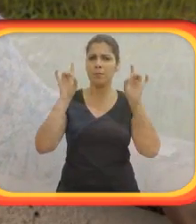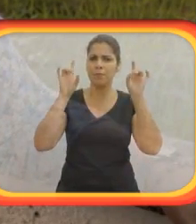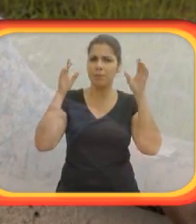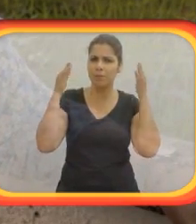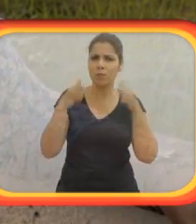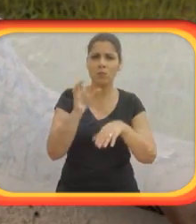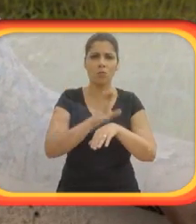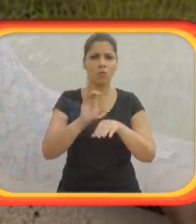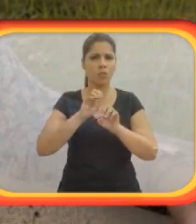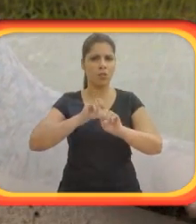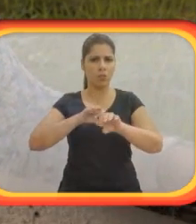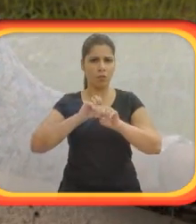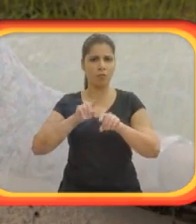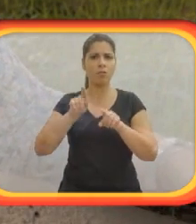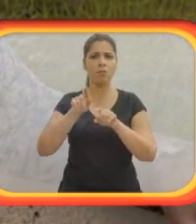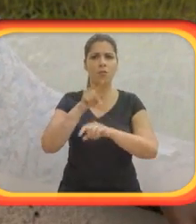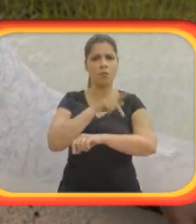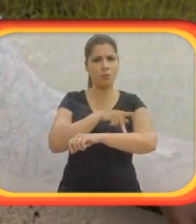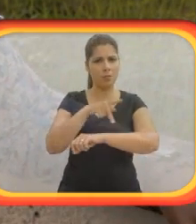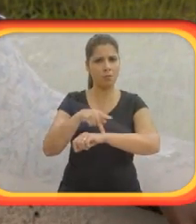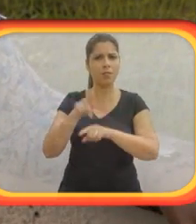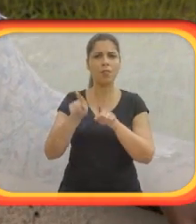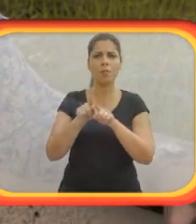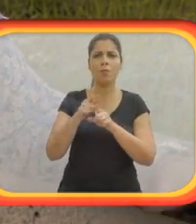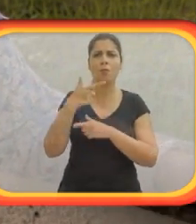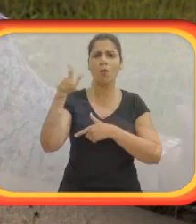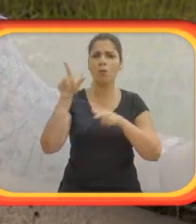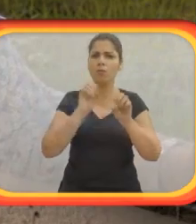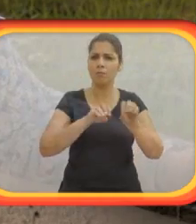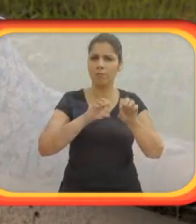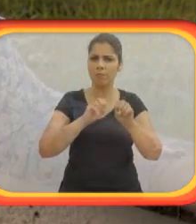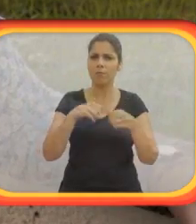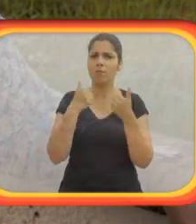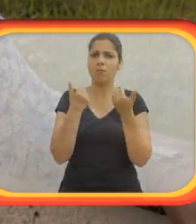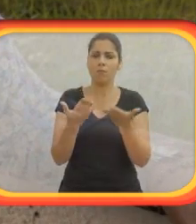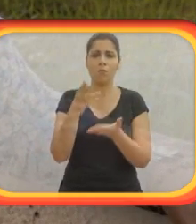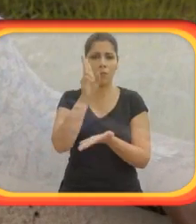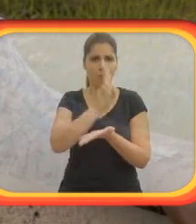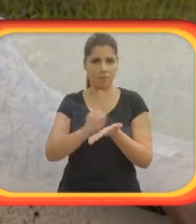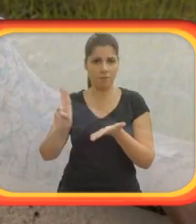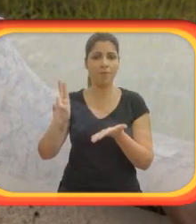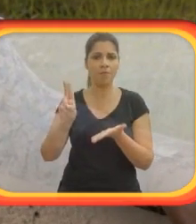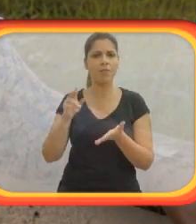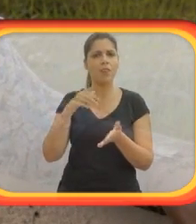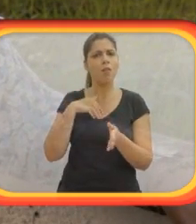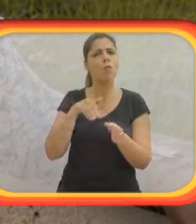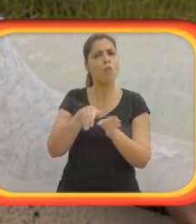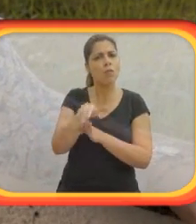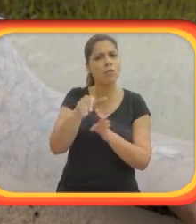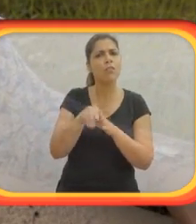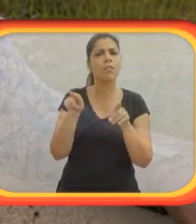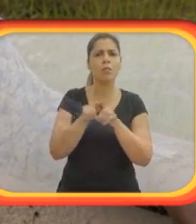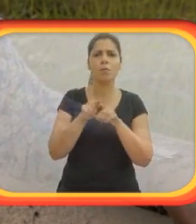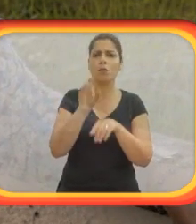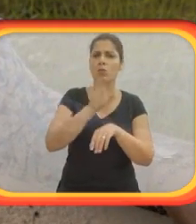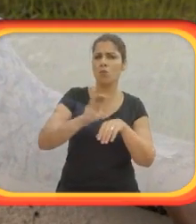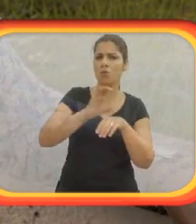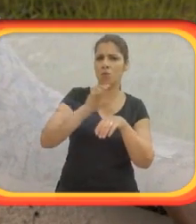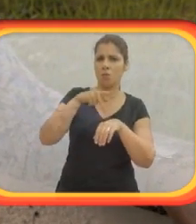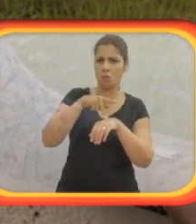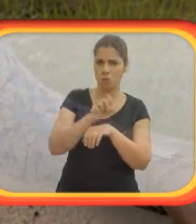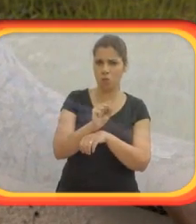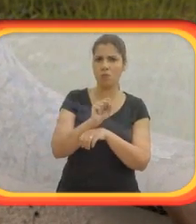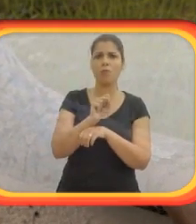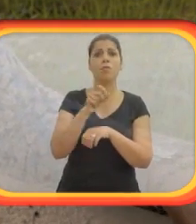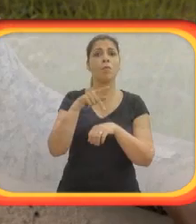Educação Especial dos cursos de licenciatura em Pedagogia e as demais licenciaturas oferecidas pela universidade. Coordeno também um